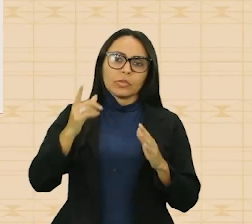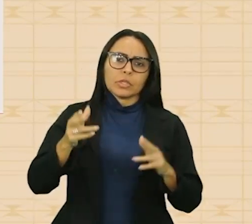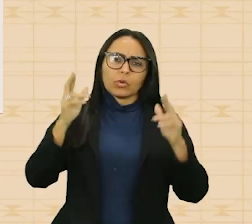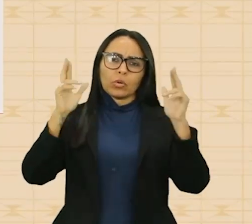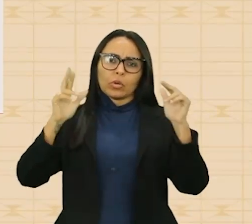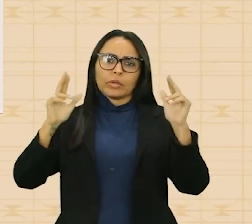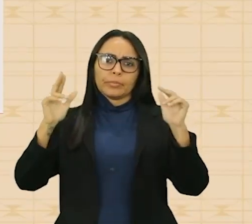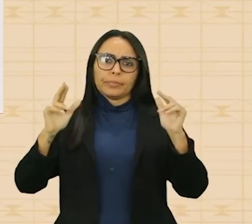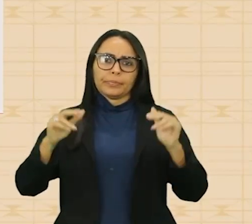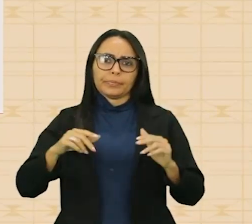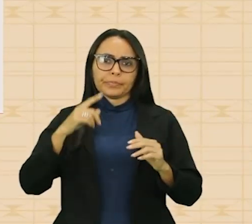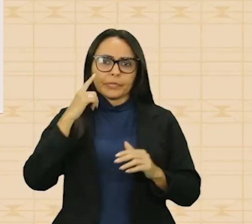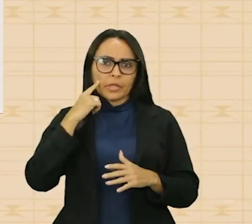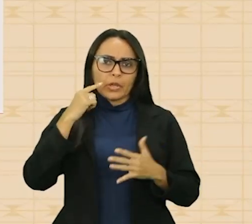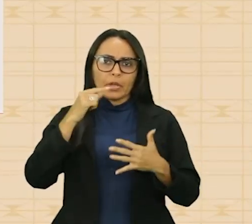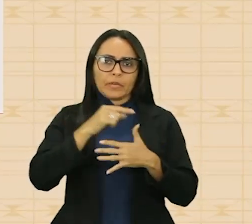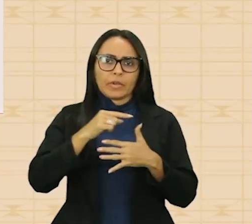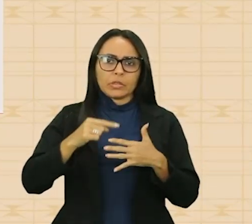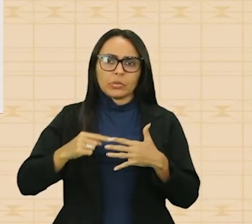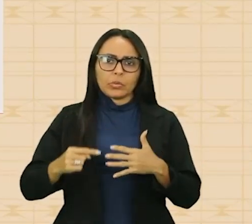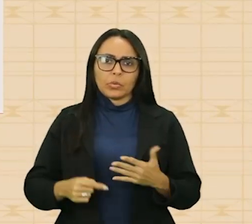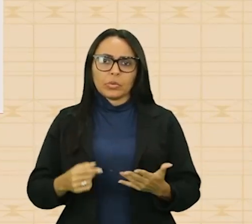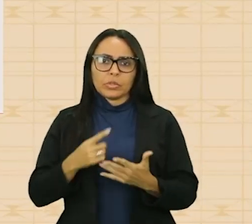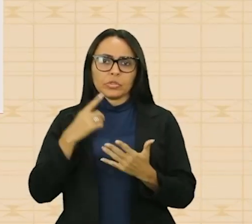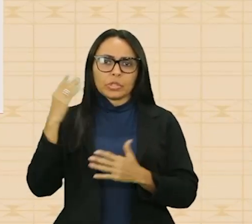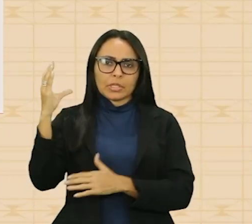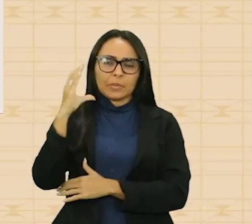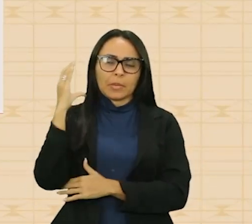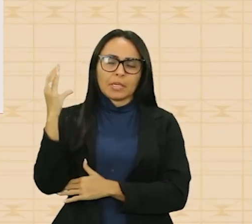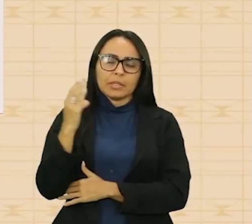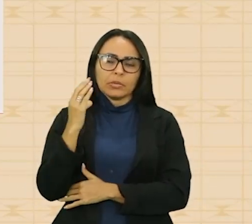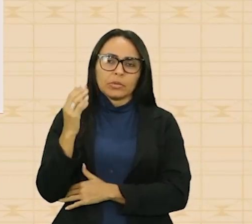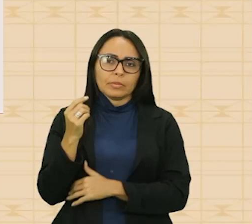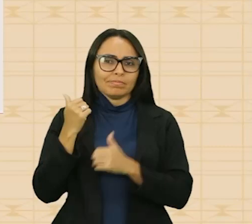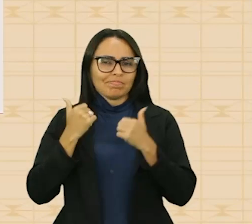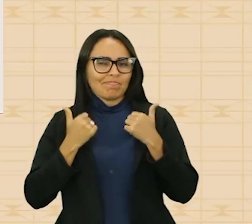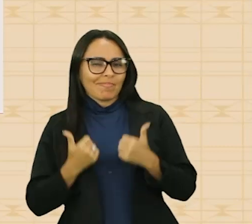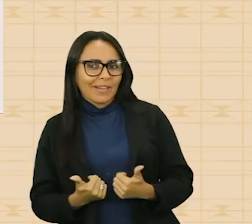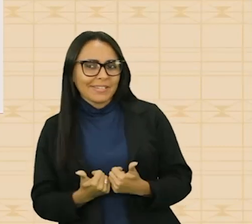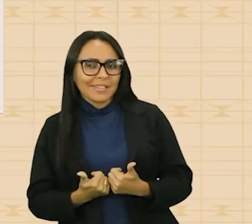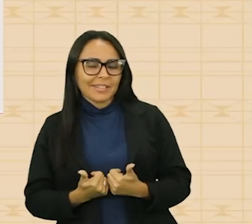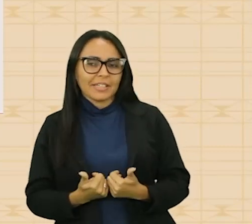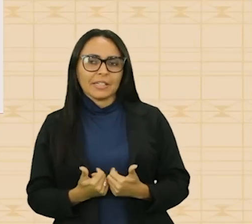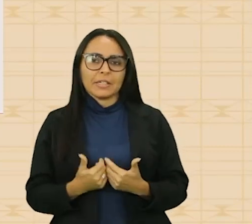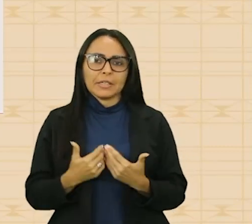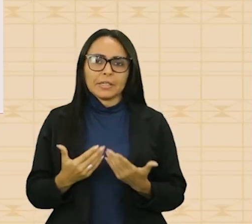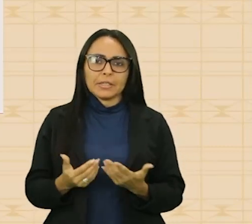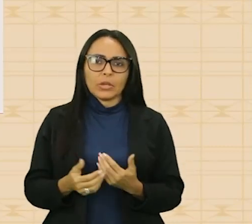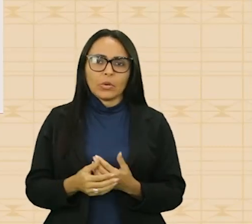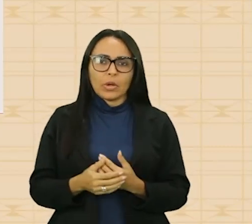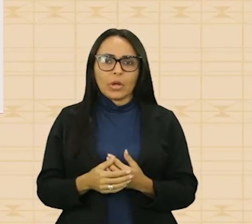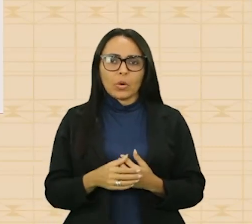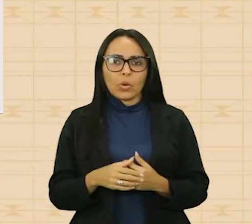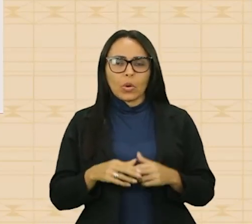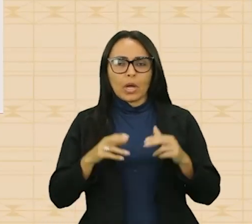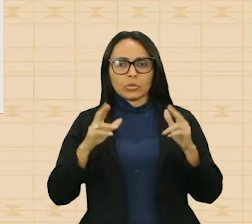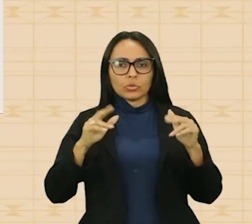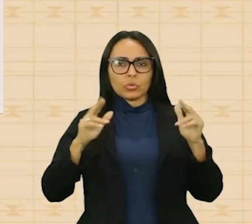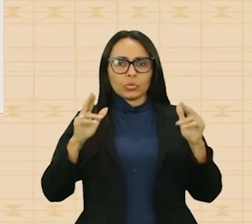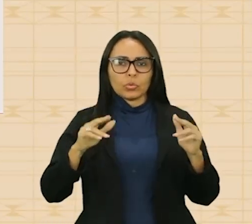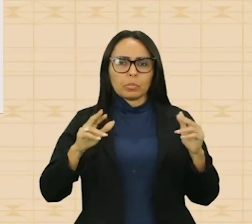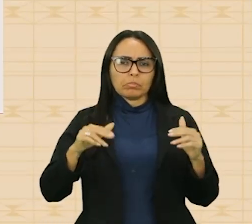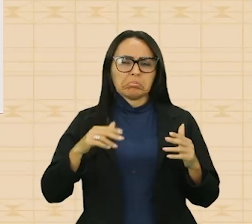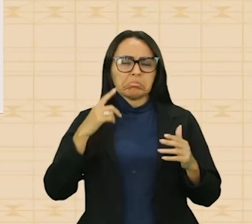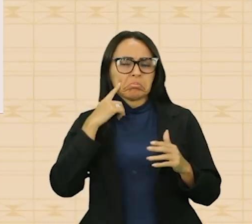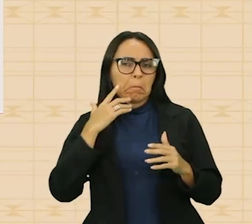aula, fatores e elementos climáticos. Massa? Então, climatologia é aquele assunto meio que